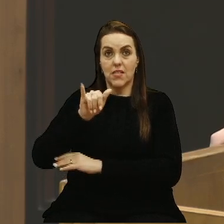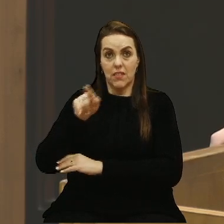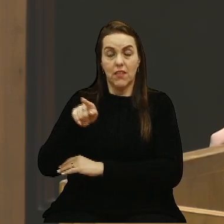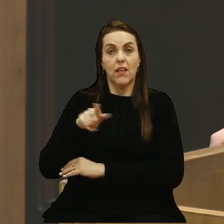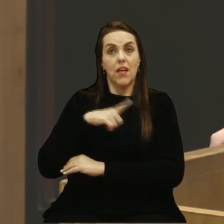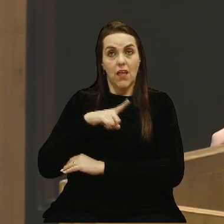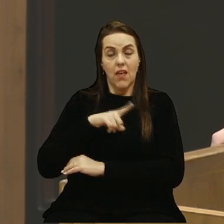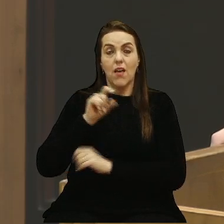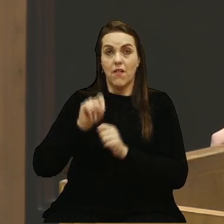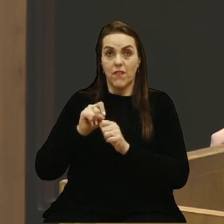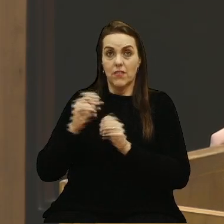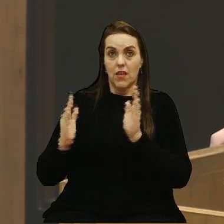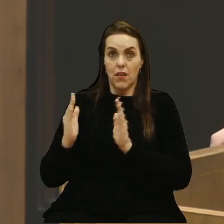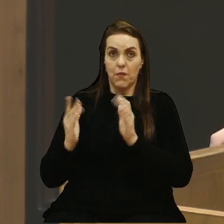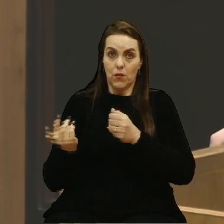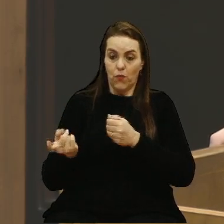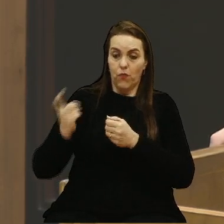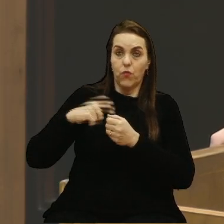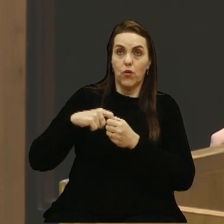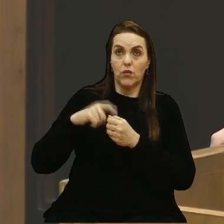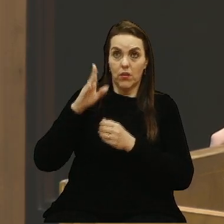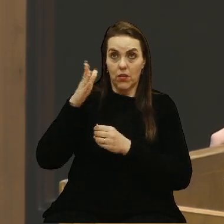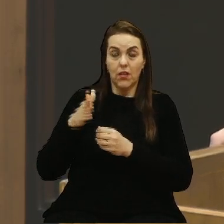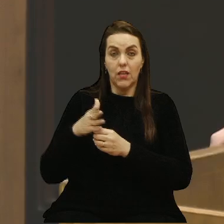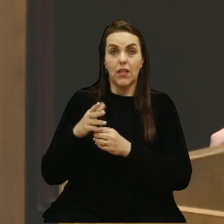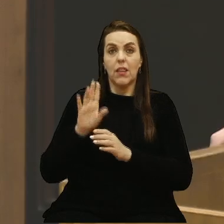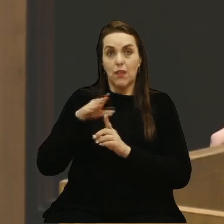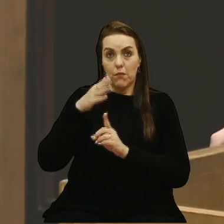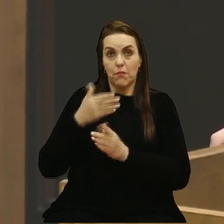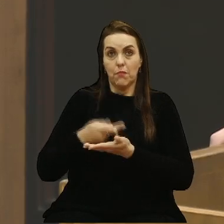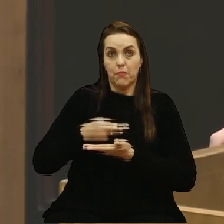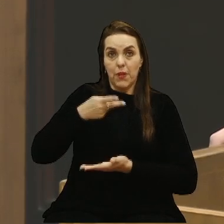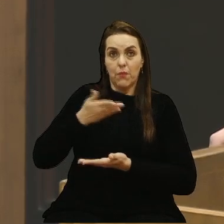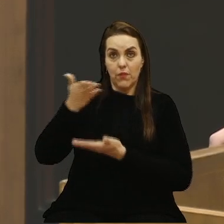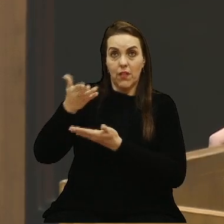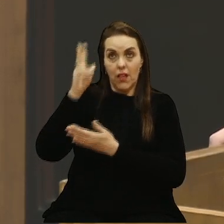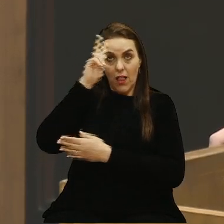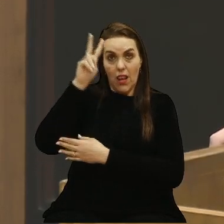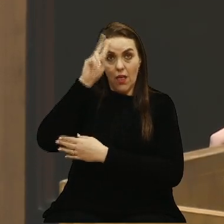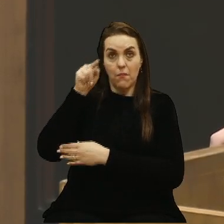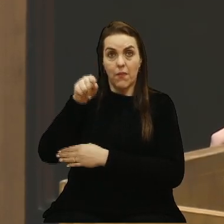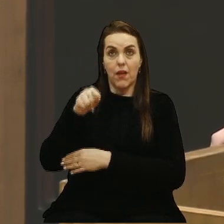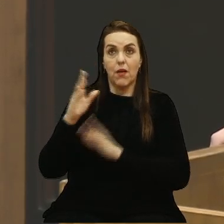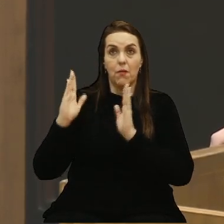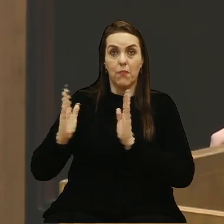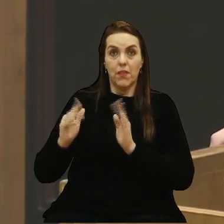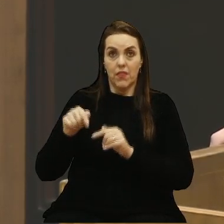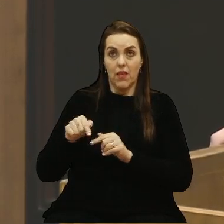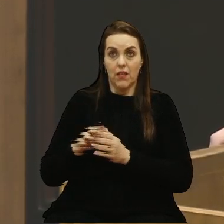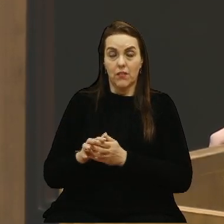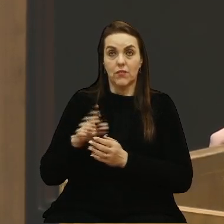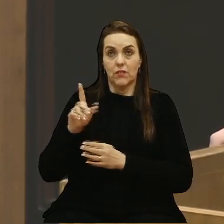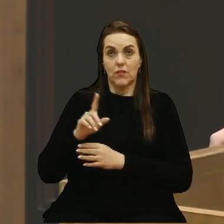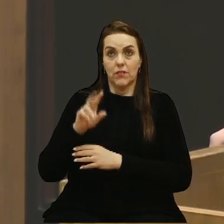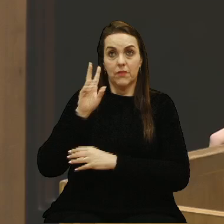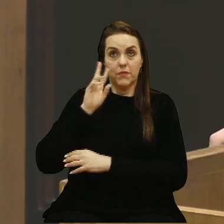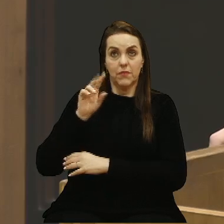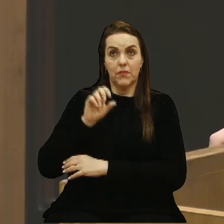mandatos, Vossa Excelência premiou aquele que sempre esteve aqui para lembrar a importância dos mandatos, que era o senhor Luiz